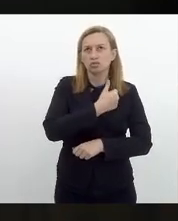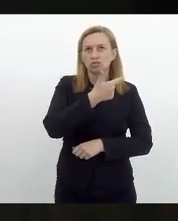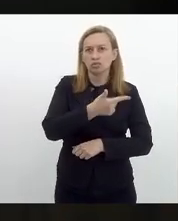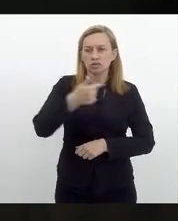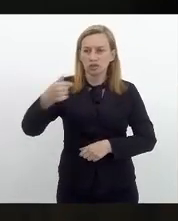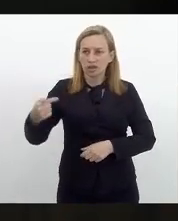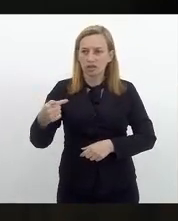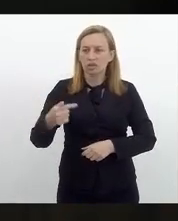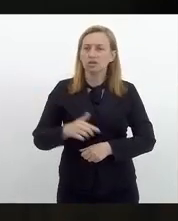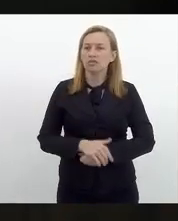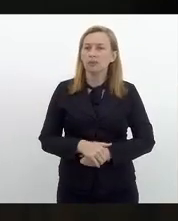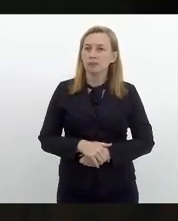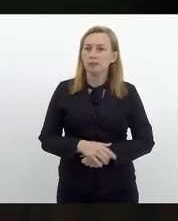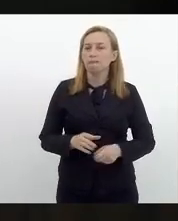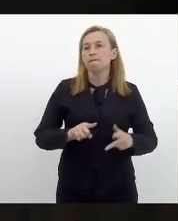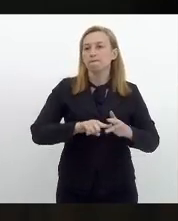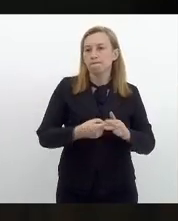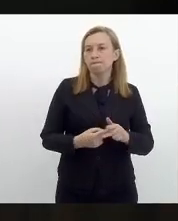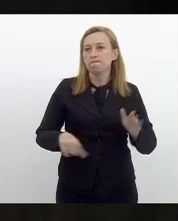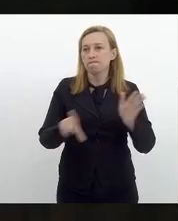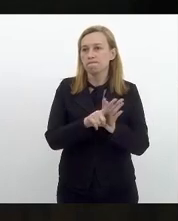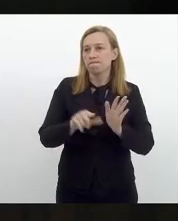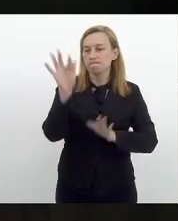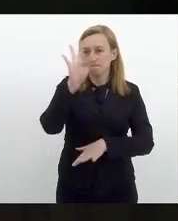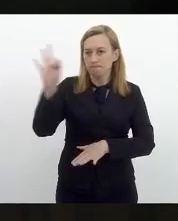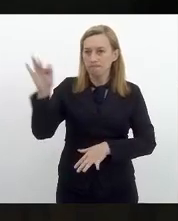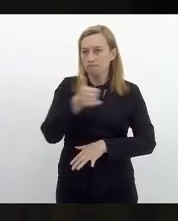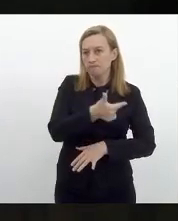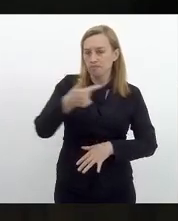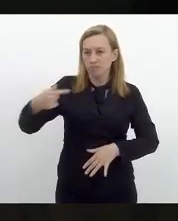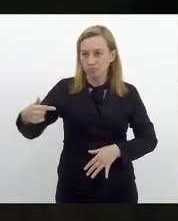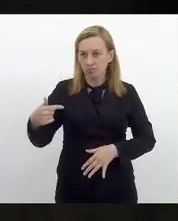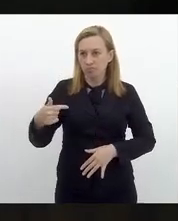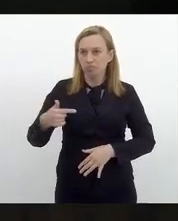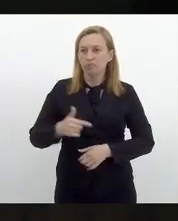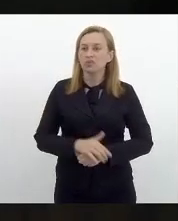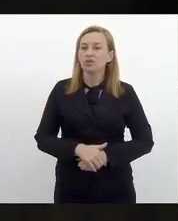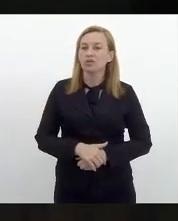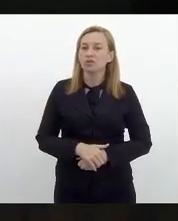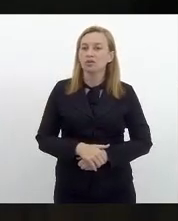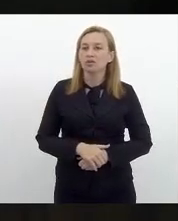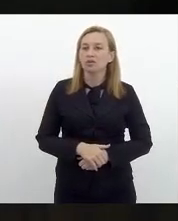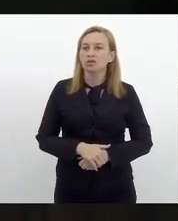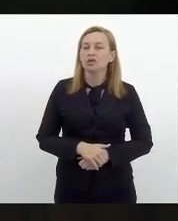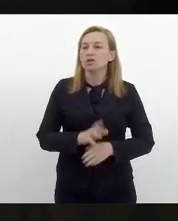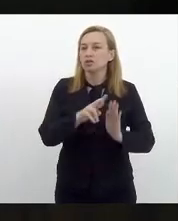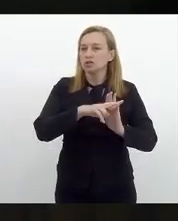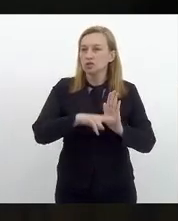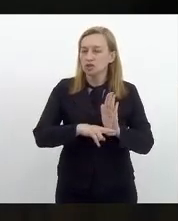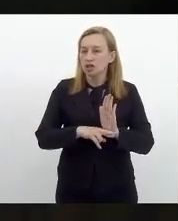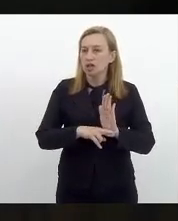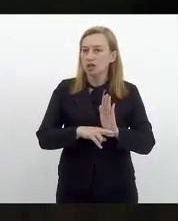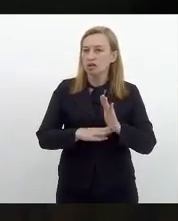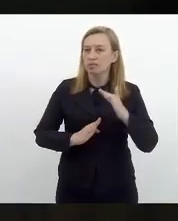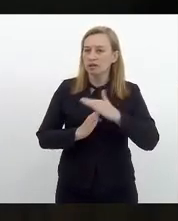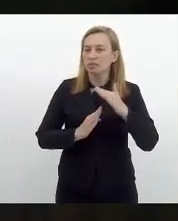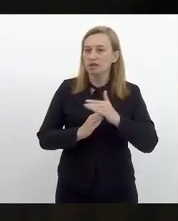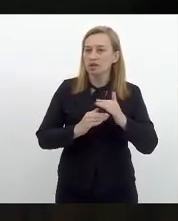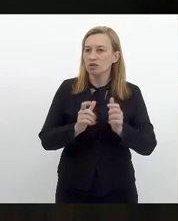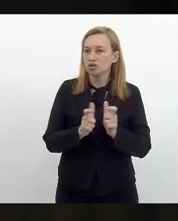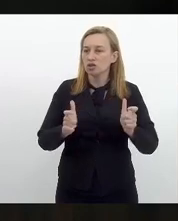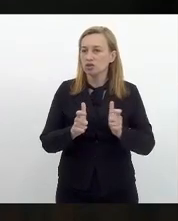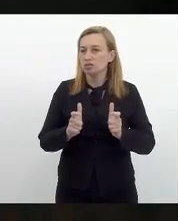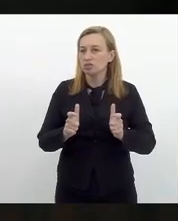149/2017 alterado pela lei complementar Federal nº 178 2021 com a instituição de regras para limitar o crescimento das despesas